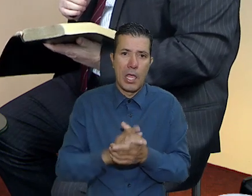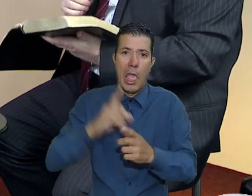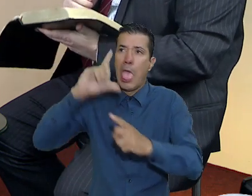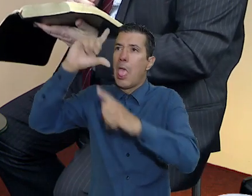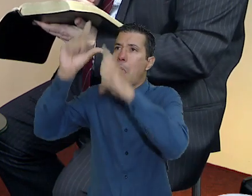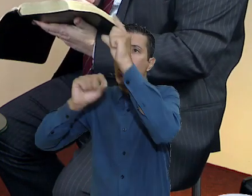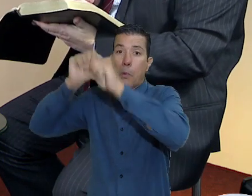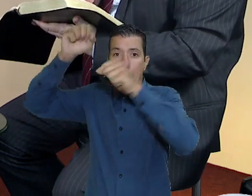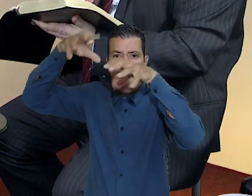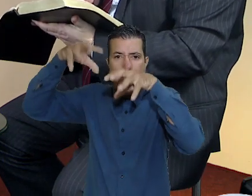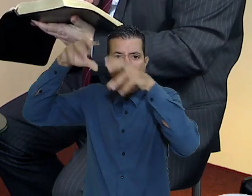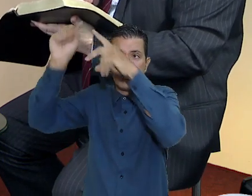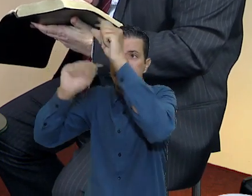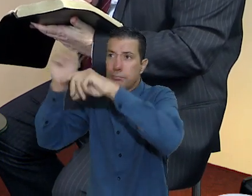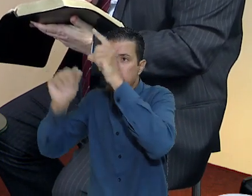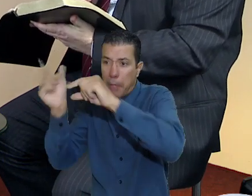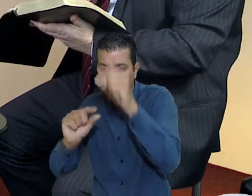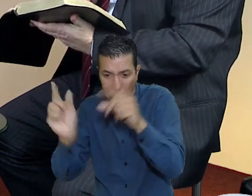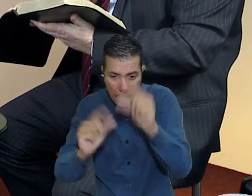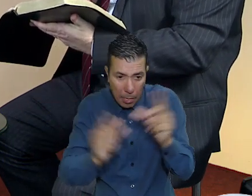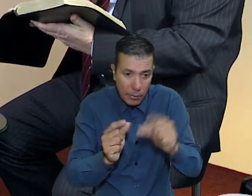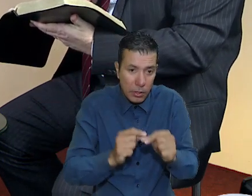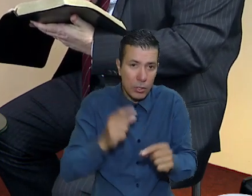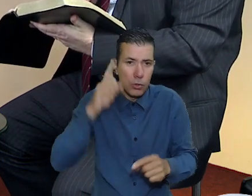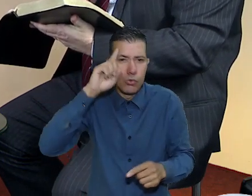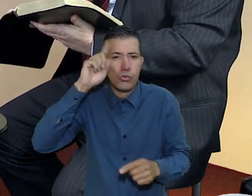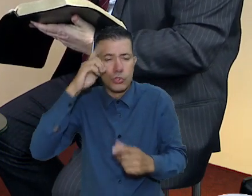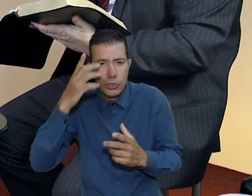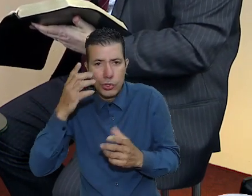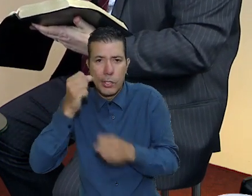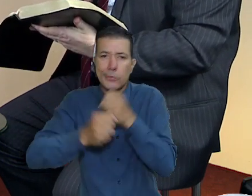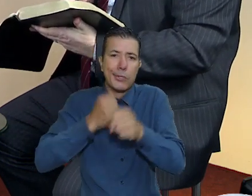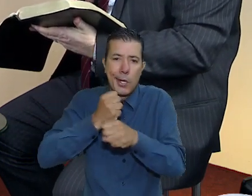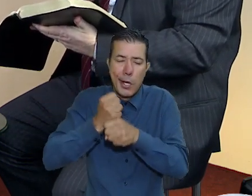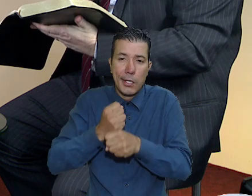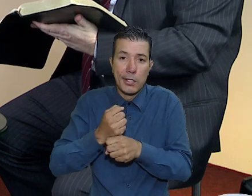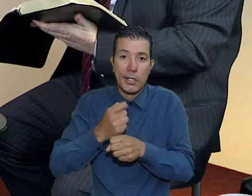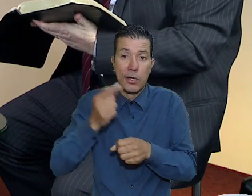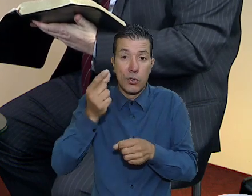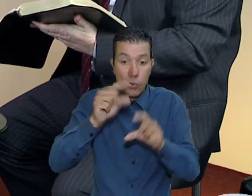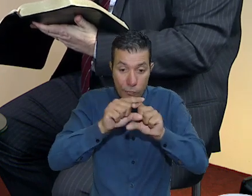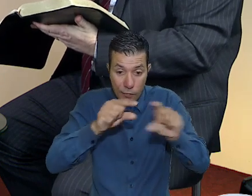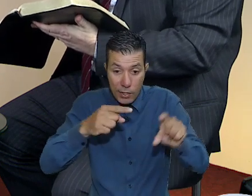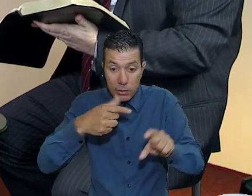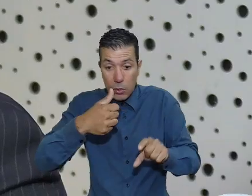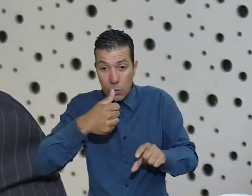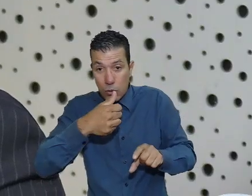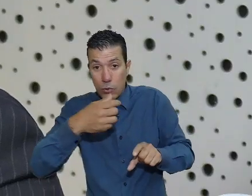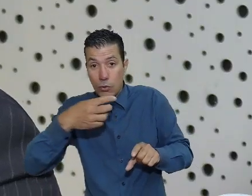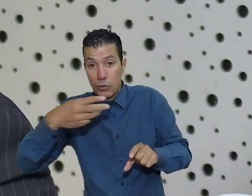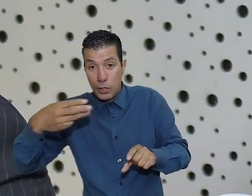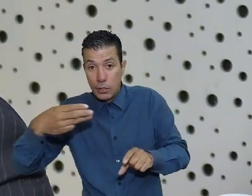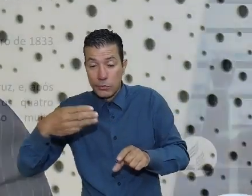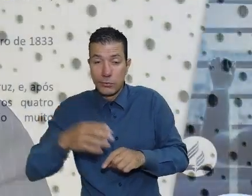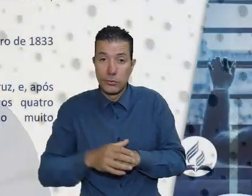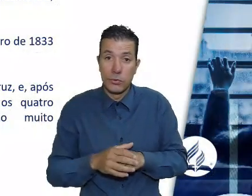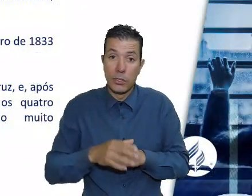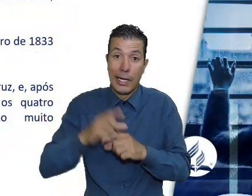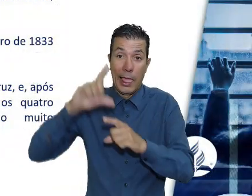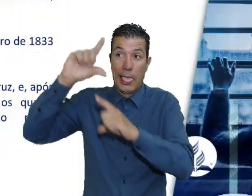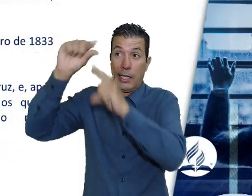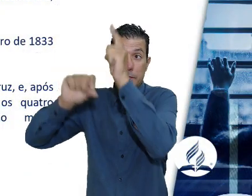estrelas. Quando aconteceu? Qual foi o ano, o dia? No verso 13 diz, as estrelas do